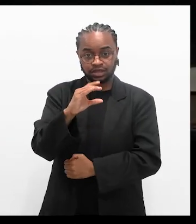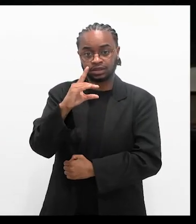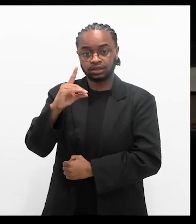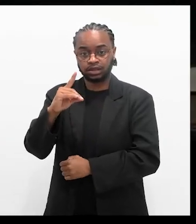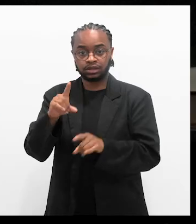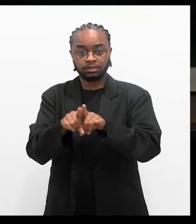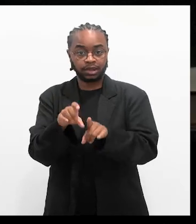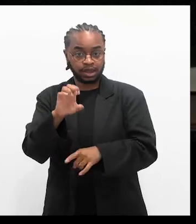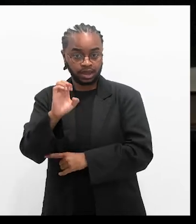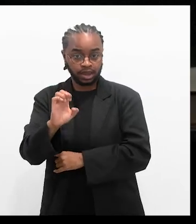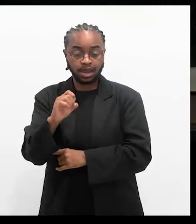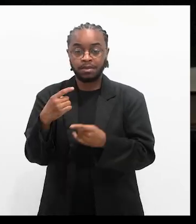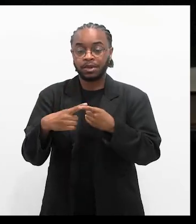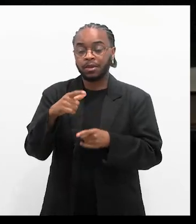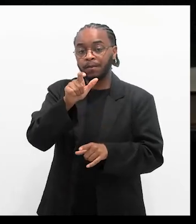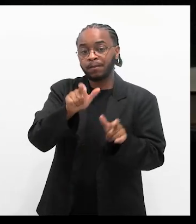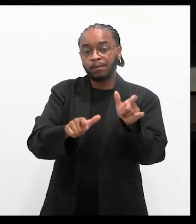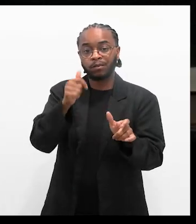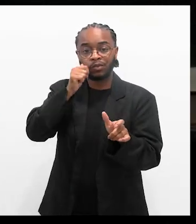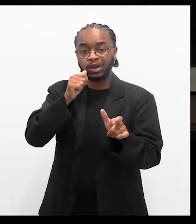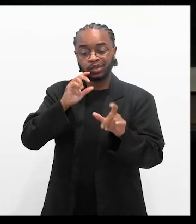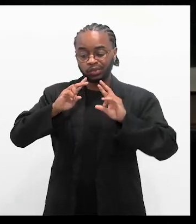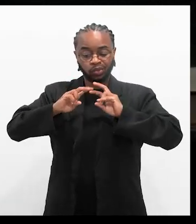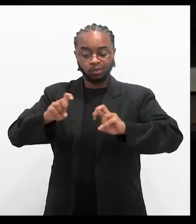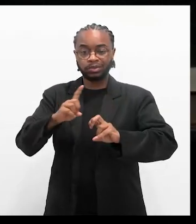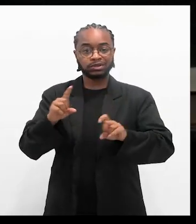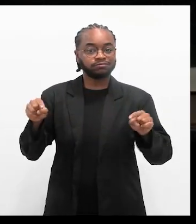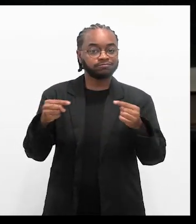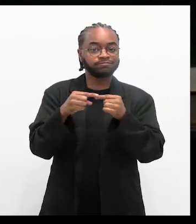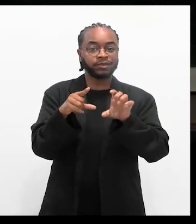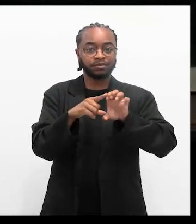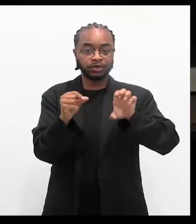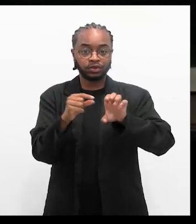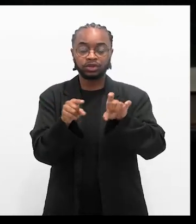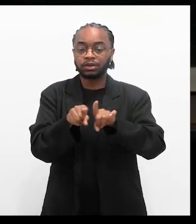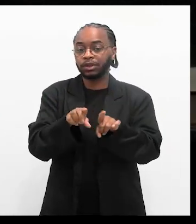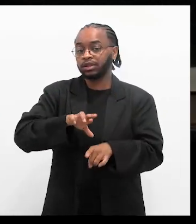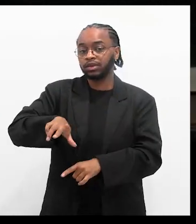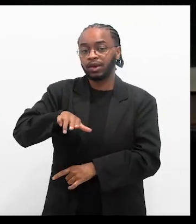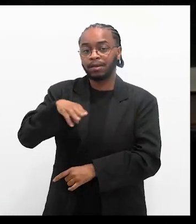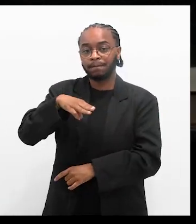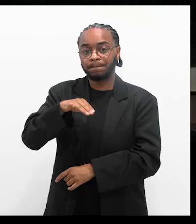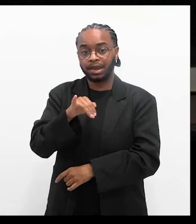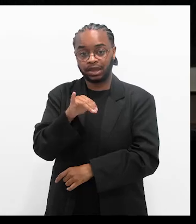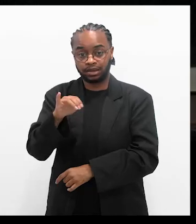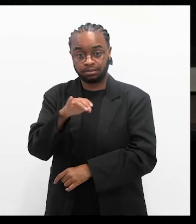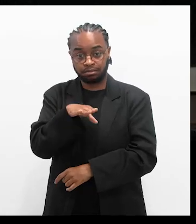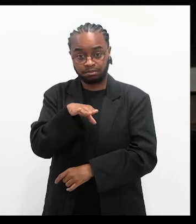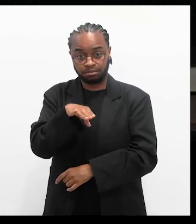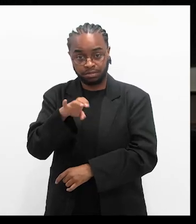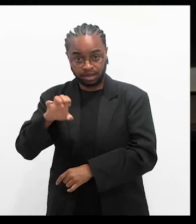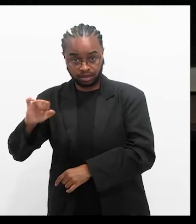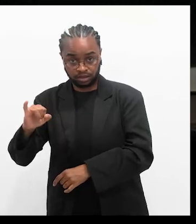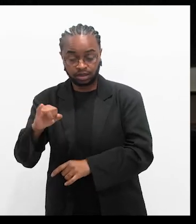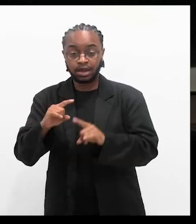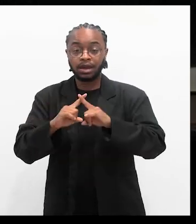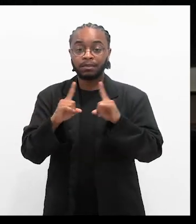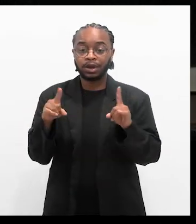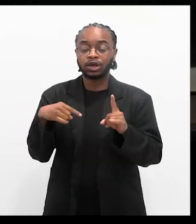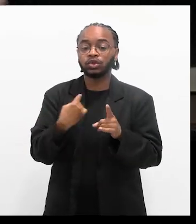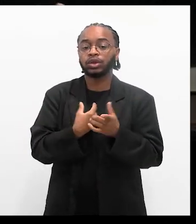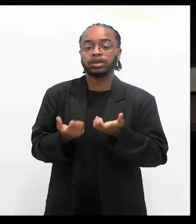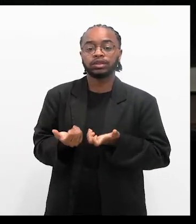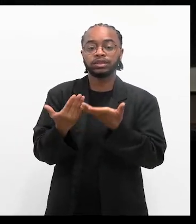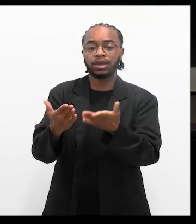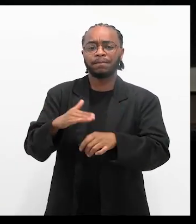enxergam empreendedoras, que não são MEIs, e a gente foi olhar para essas mulheres, né? Essas mulheres, elas têm, a